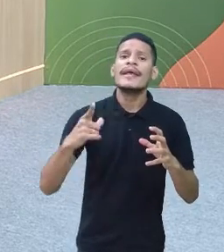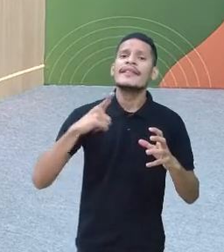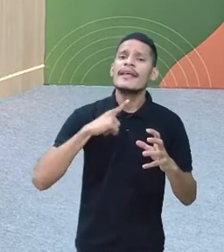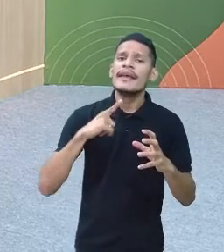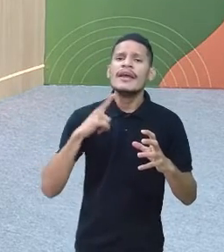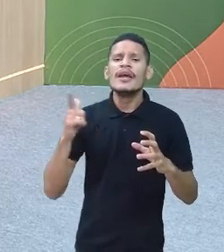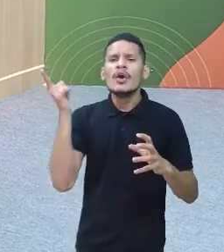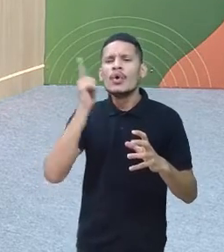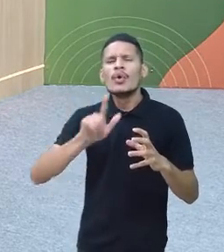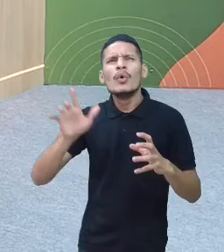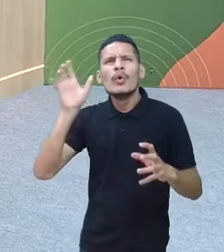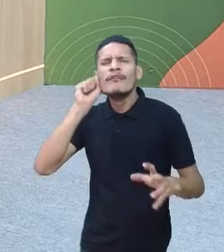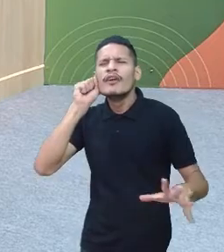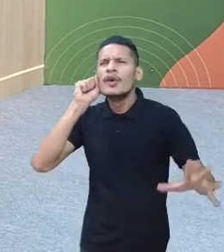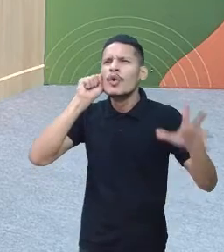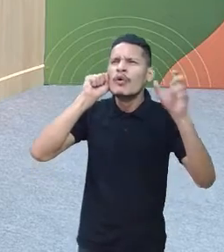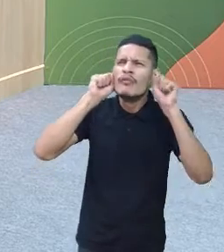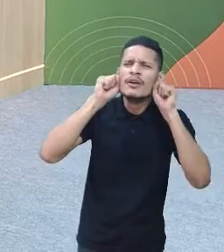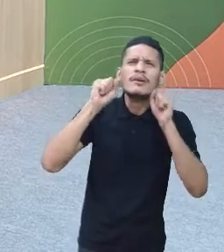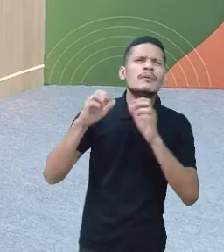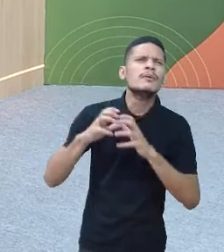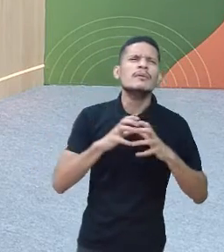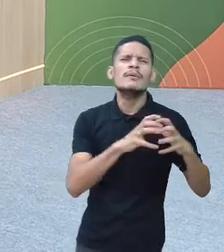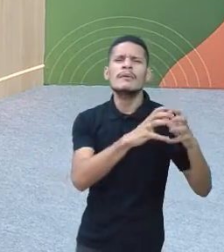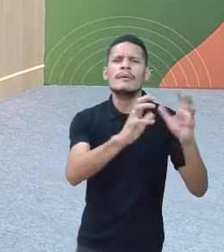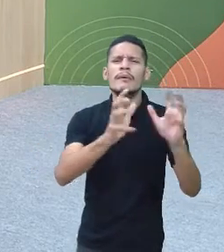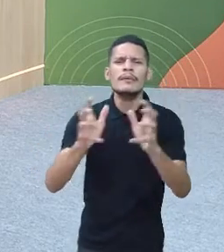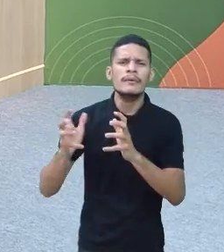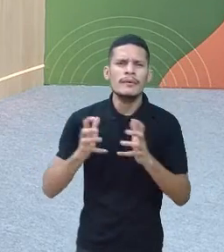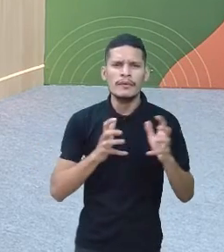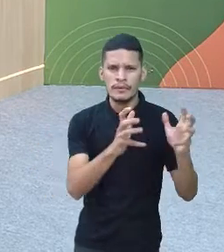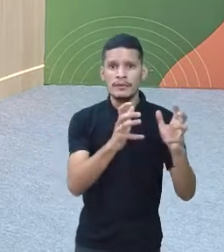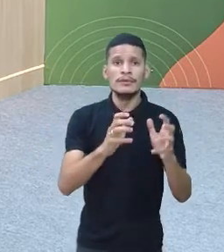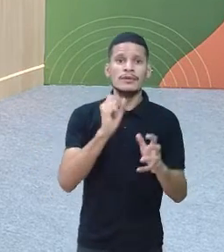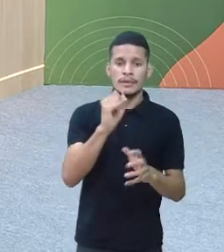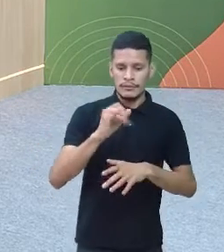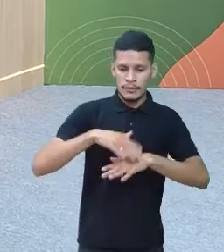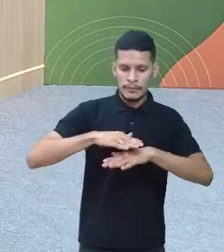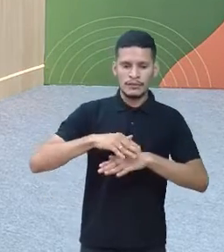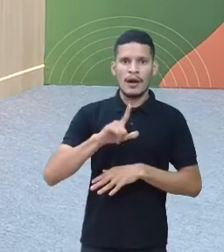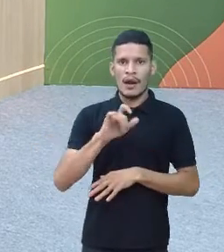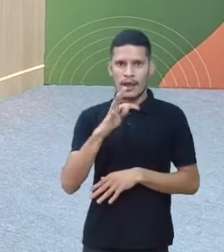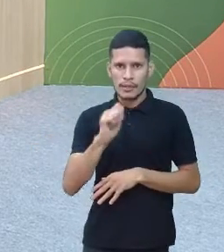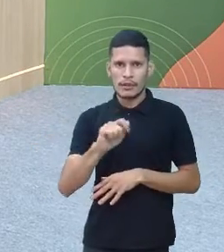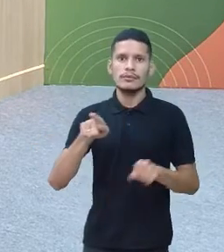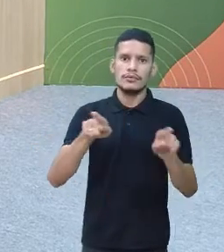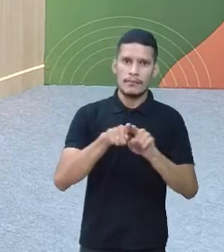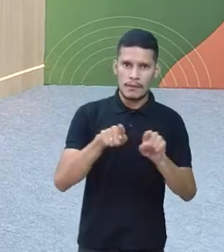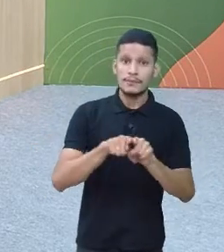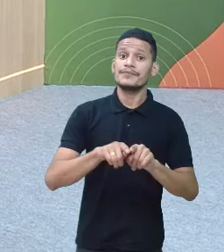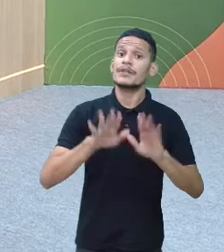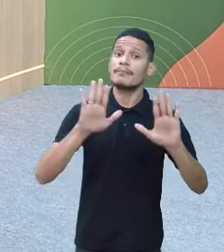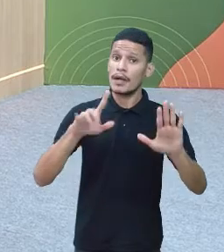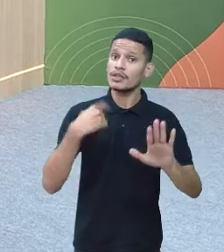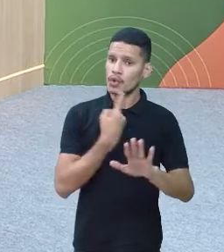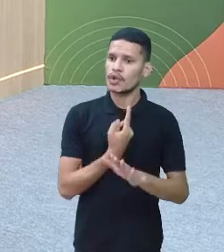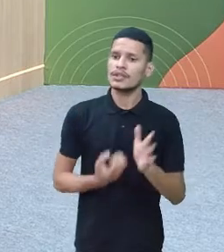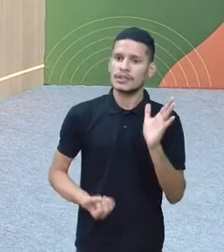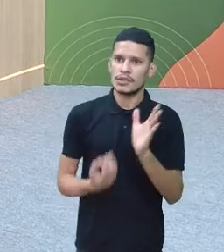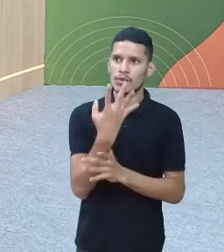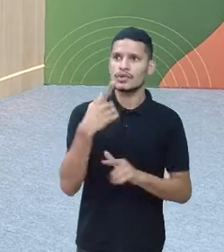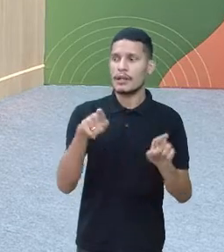você consegue ouvir por onde ela está passando. Quando eu faço isso com lata, também. Mas a gente também fez a nossa,